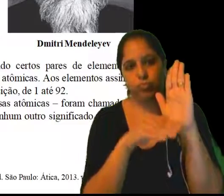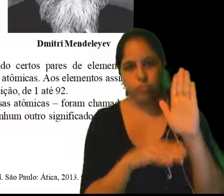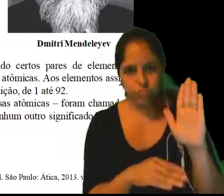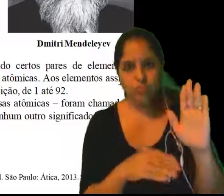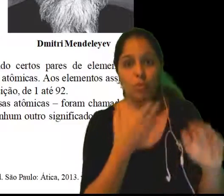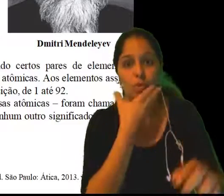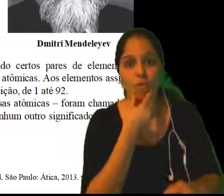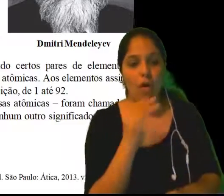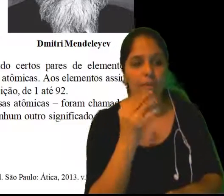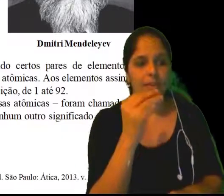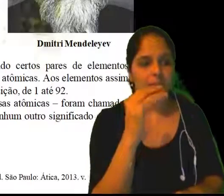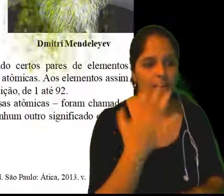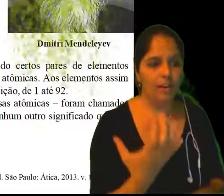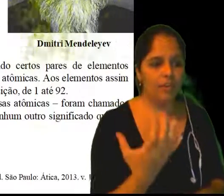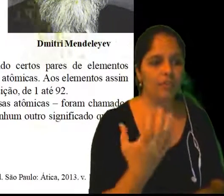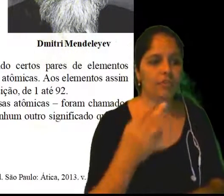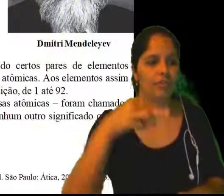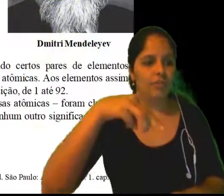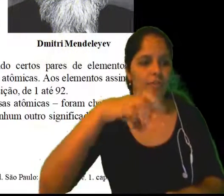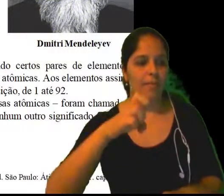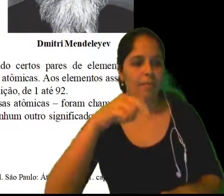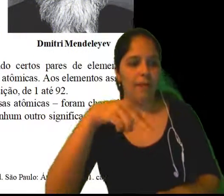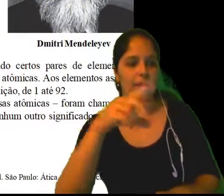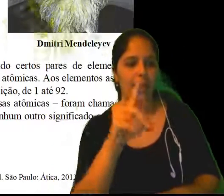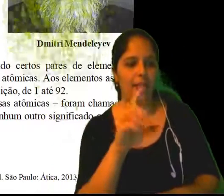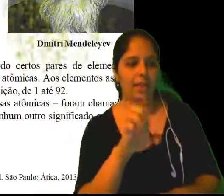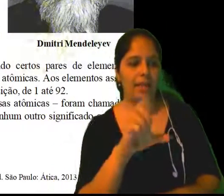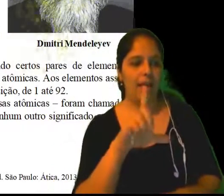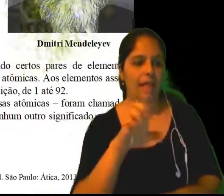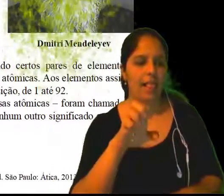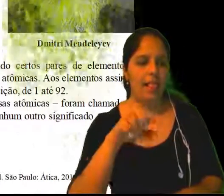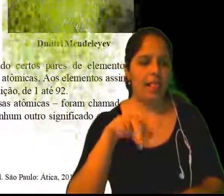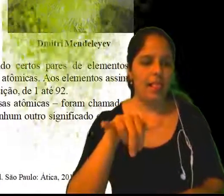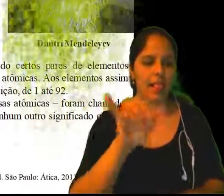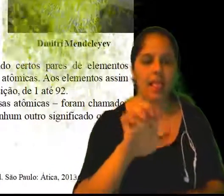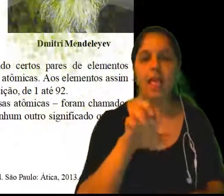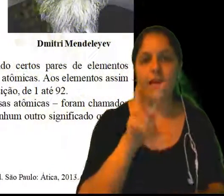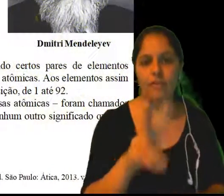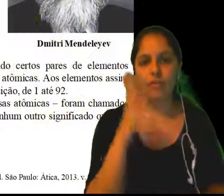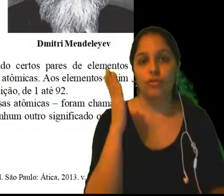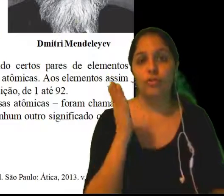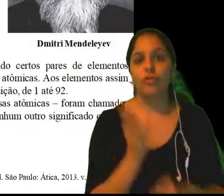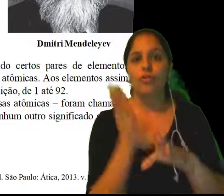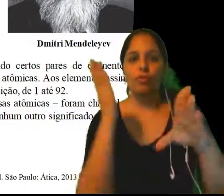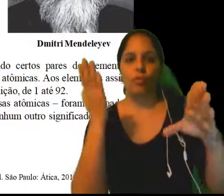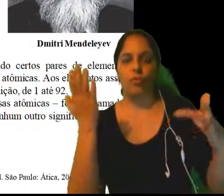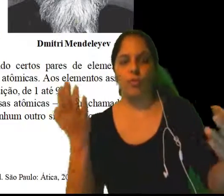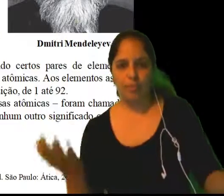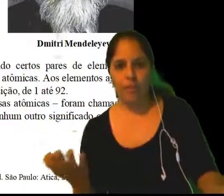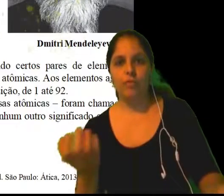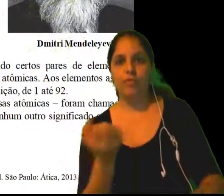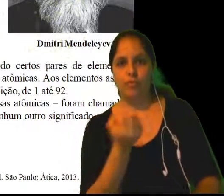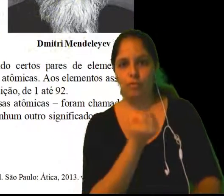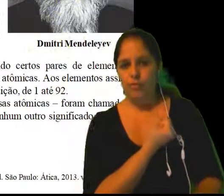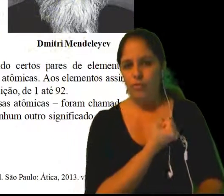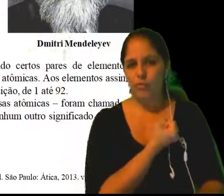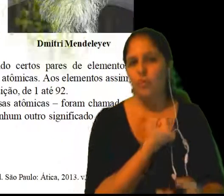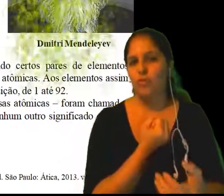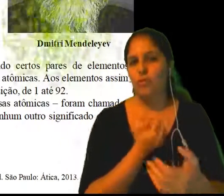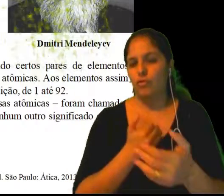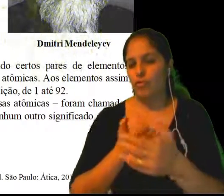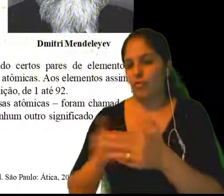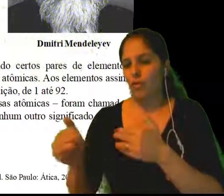organização, Mendeleev descobriu uma similaridade das propriedades químicas de alguns